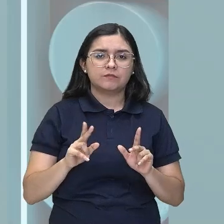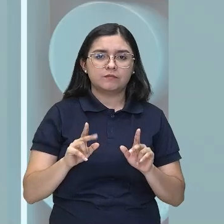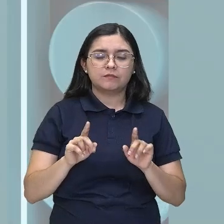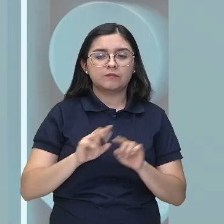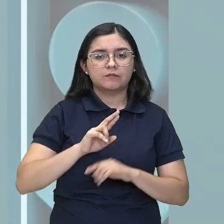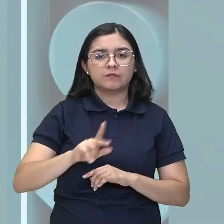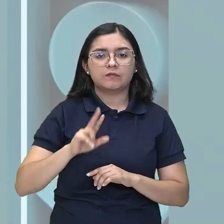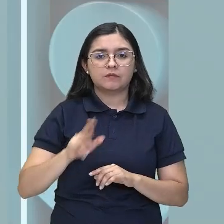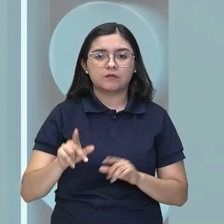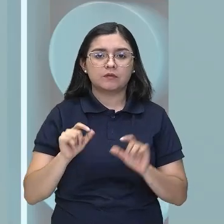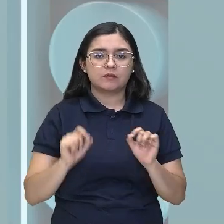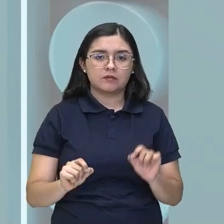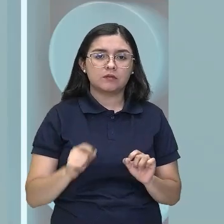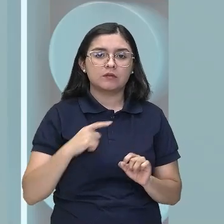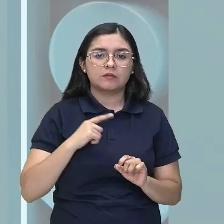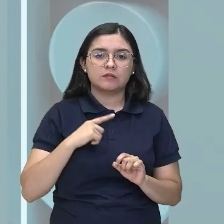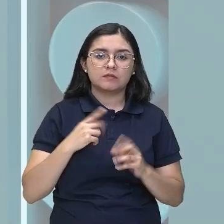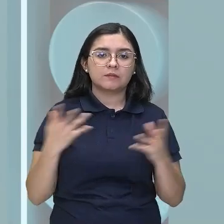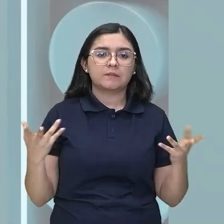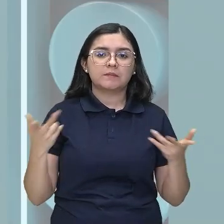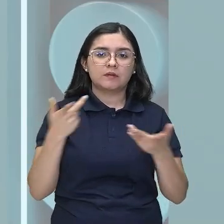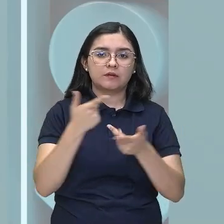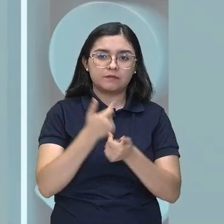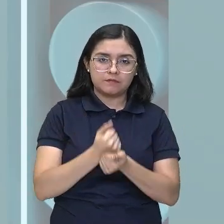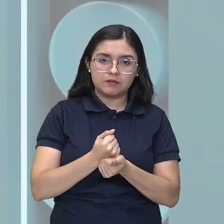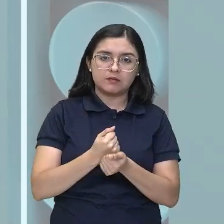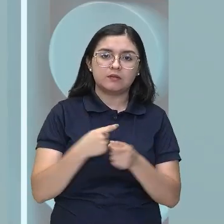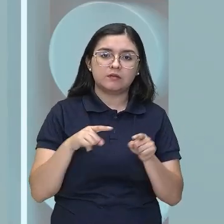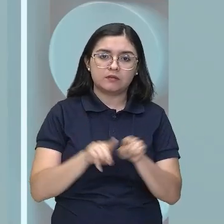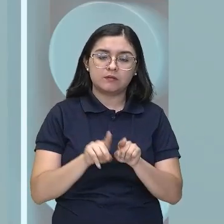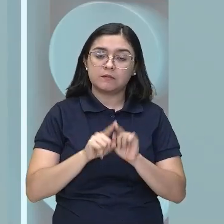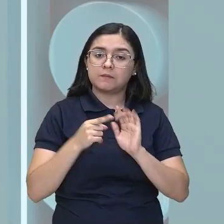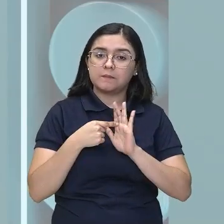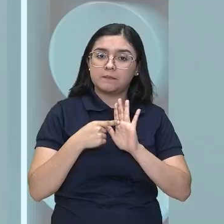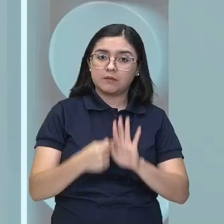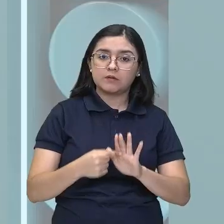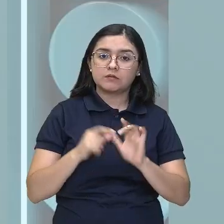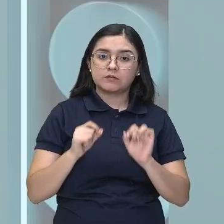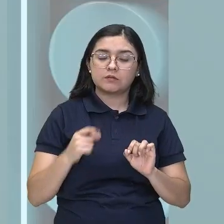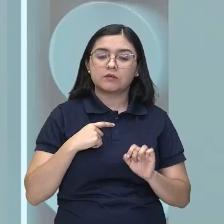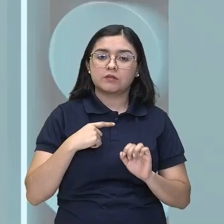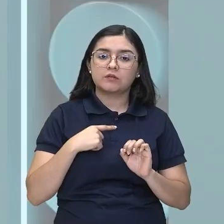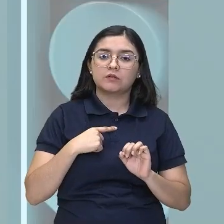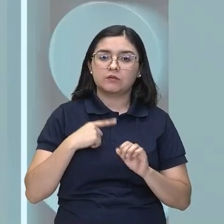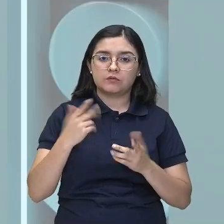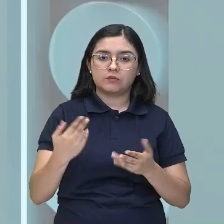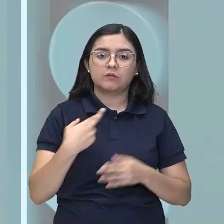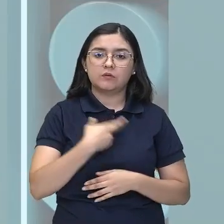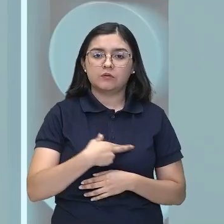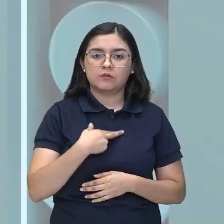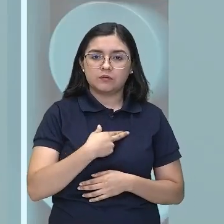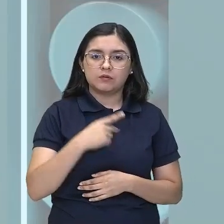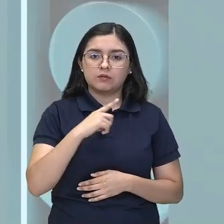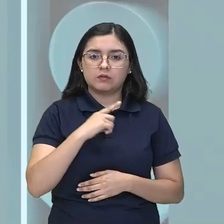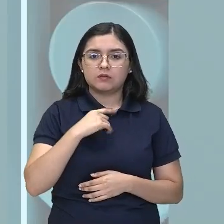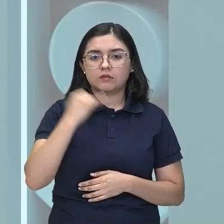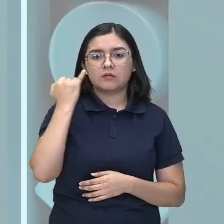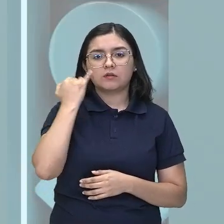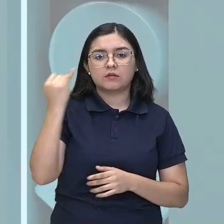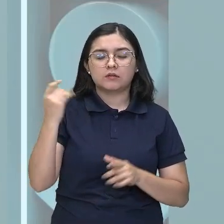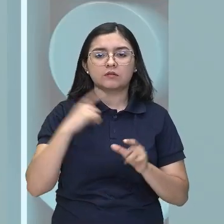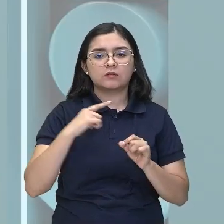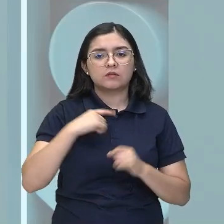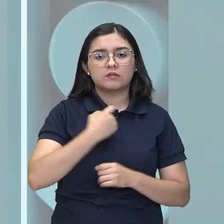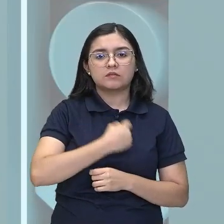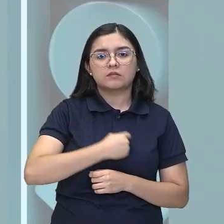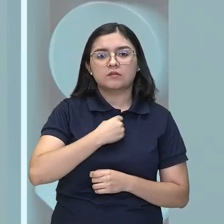foi essa maravilha toda, né? E isso mostra aqui no romantismo como existe desde sempre essa ideia da nostalgia,